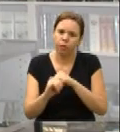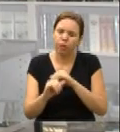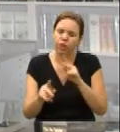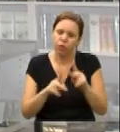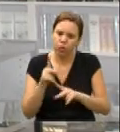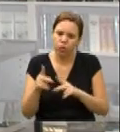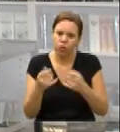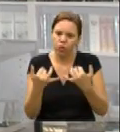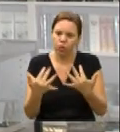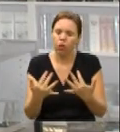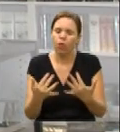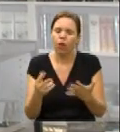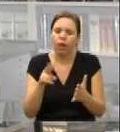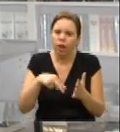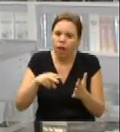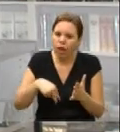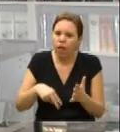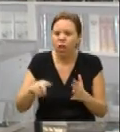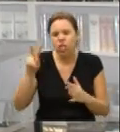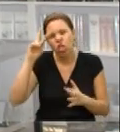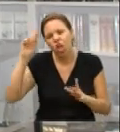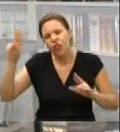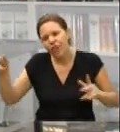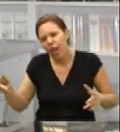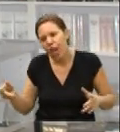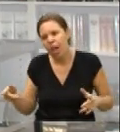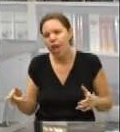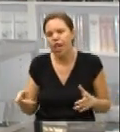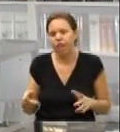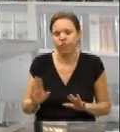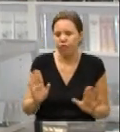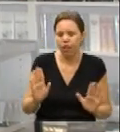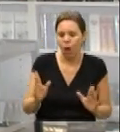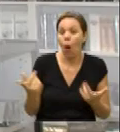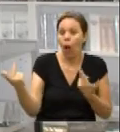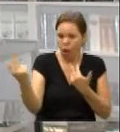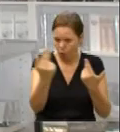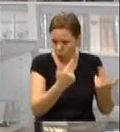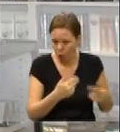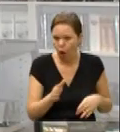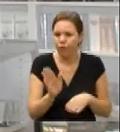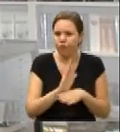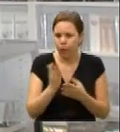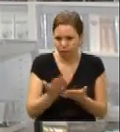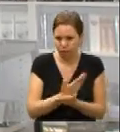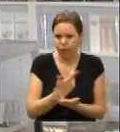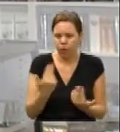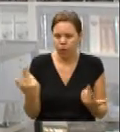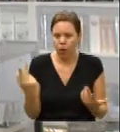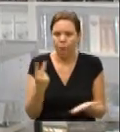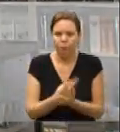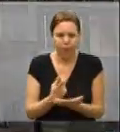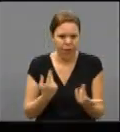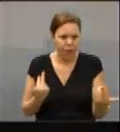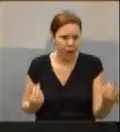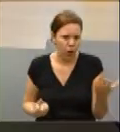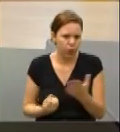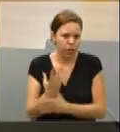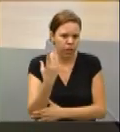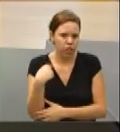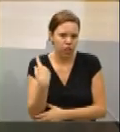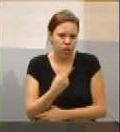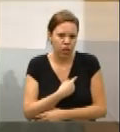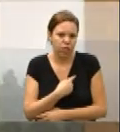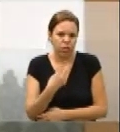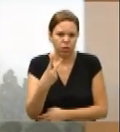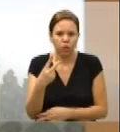Ele não traz uma história diferente, acontecimentos que são divergentes do que acontece no livro. A mesma coisa acontece com a nossa